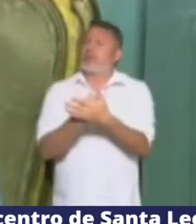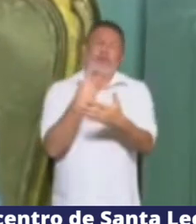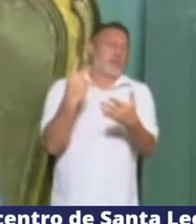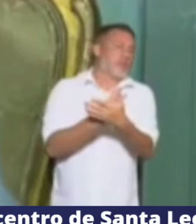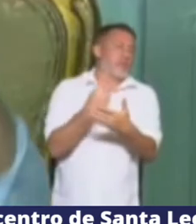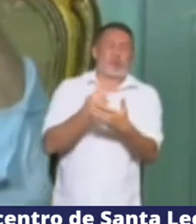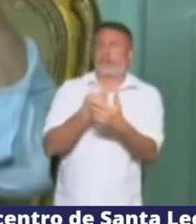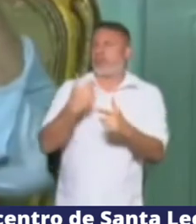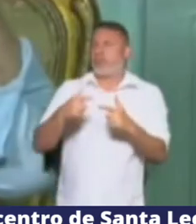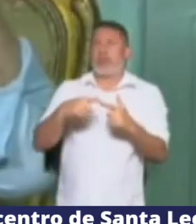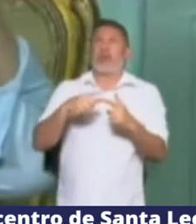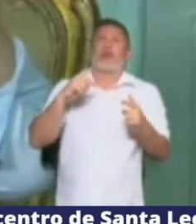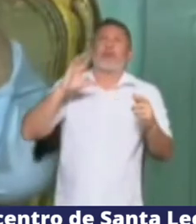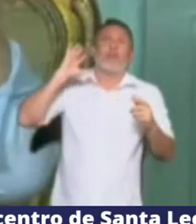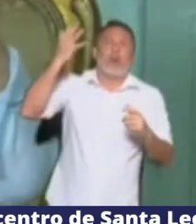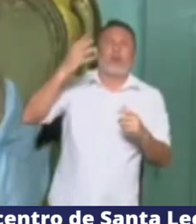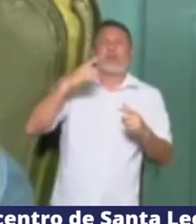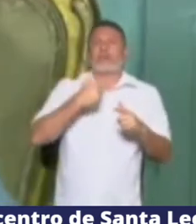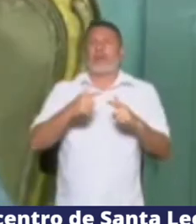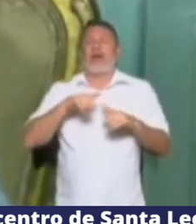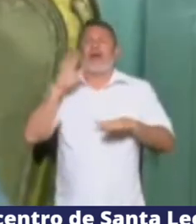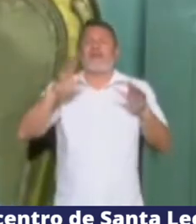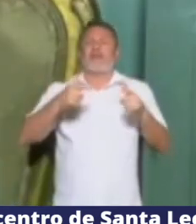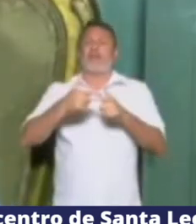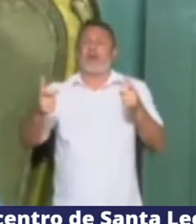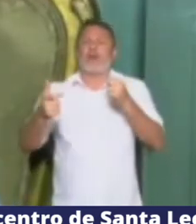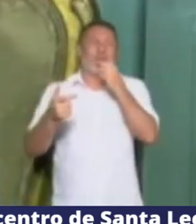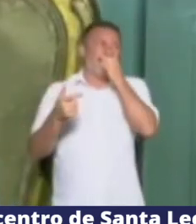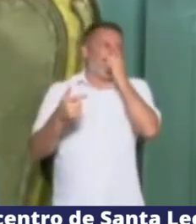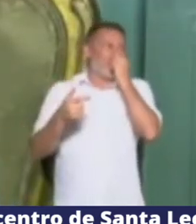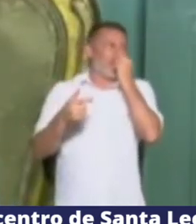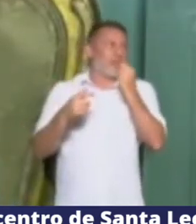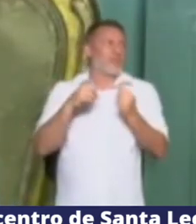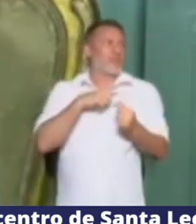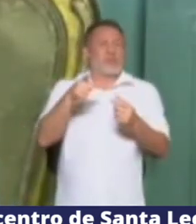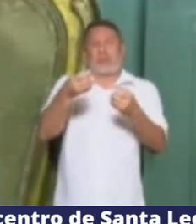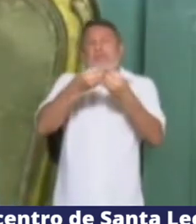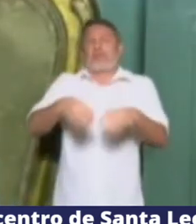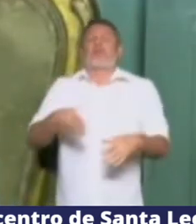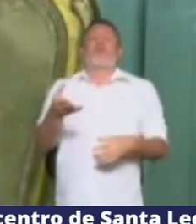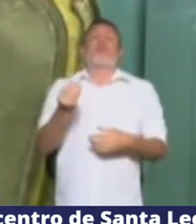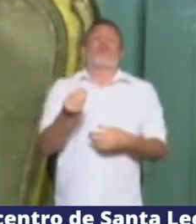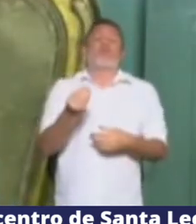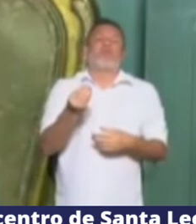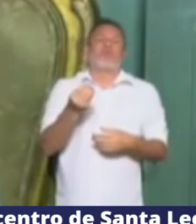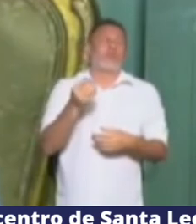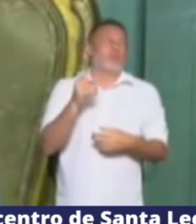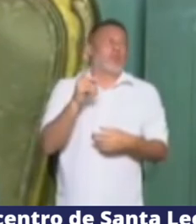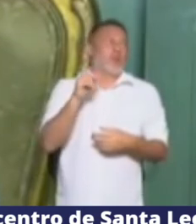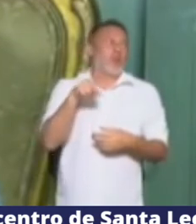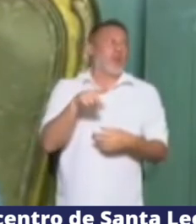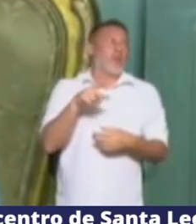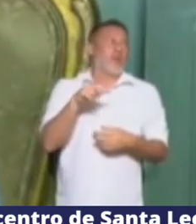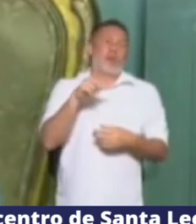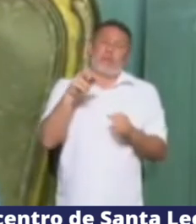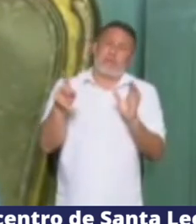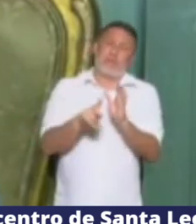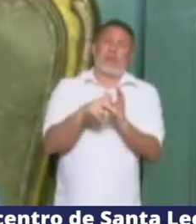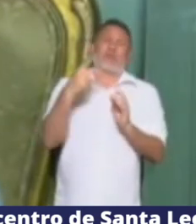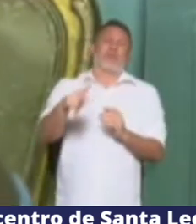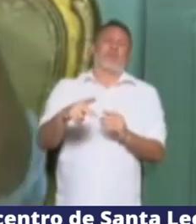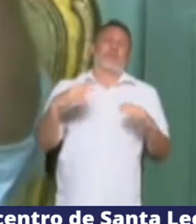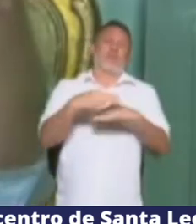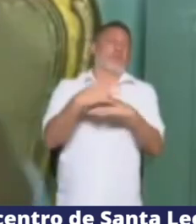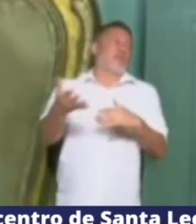momento você ter uma atividade em que a cidade seja de fato uma cidade que pertença aos habitantes.